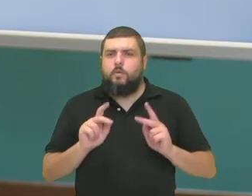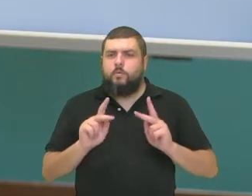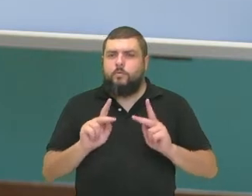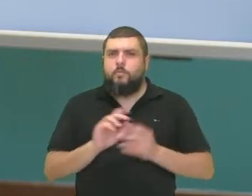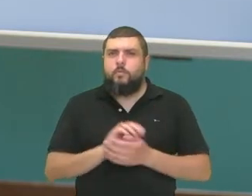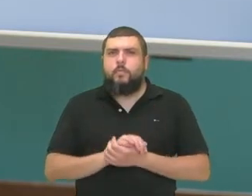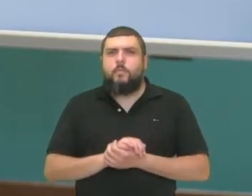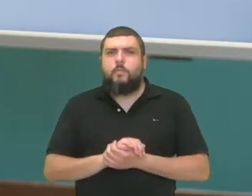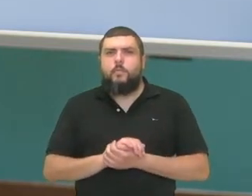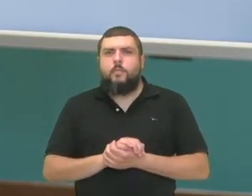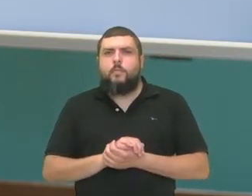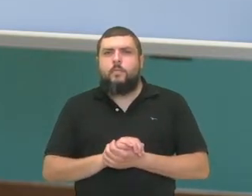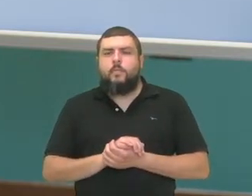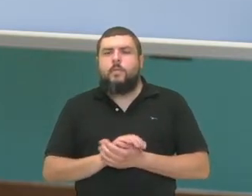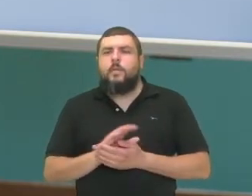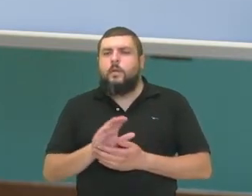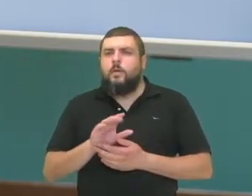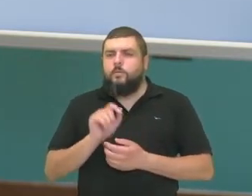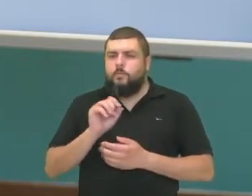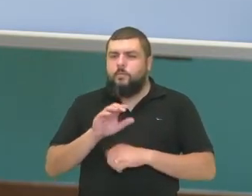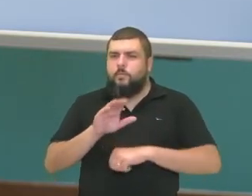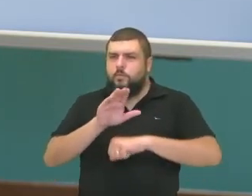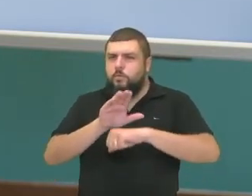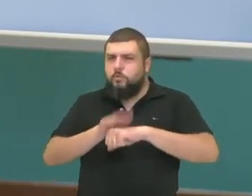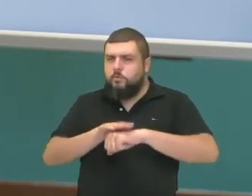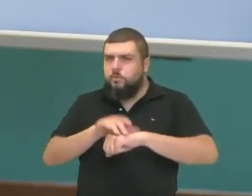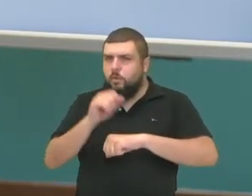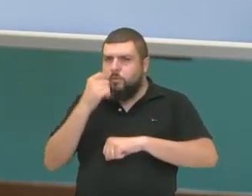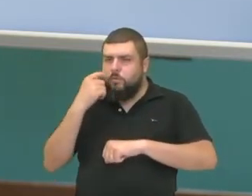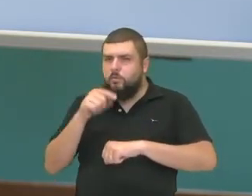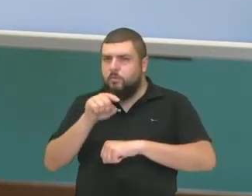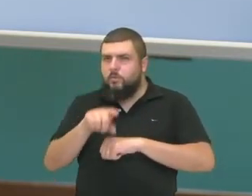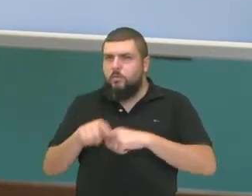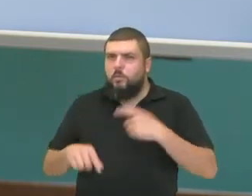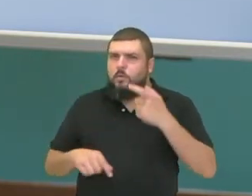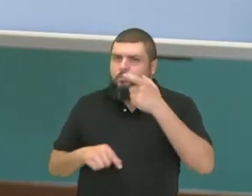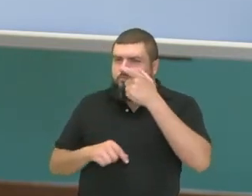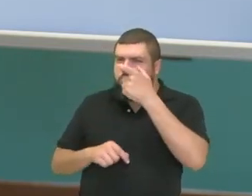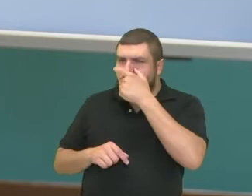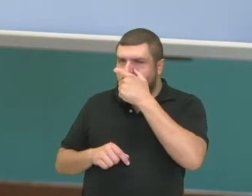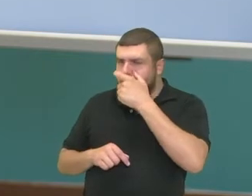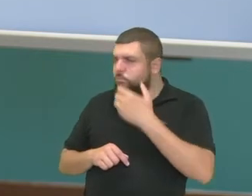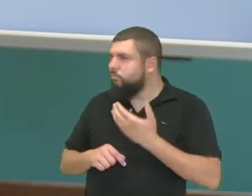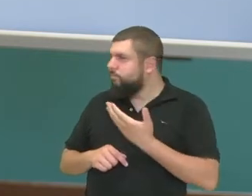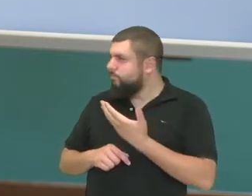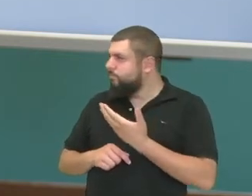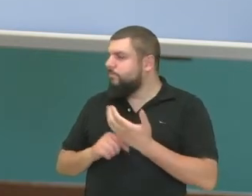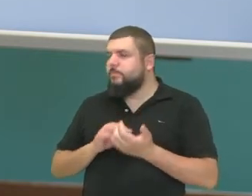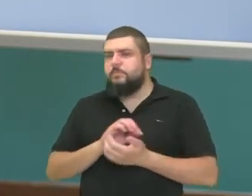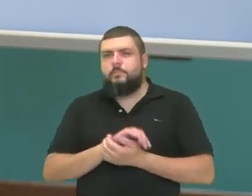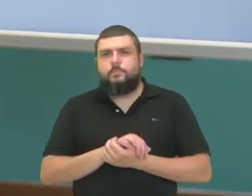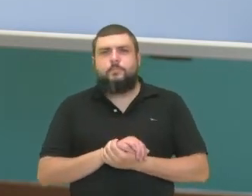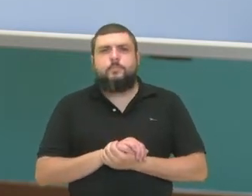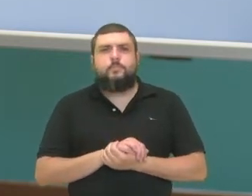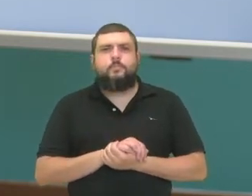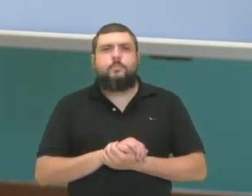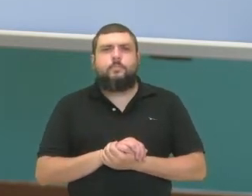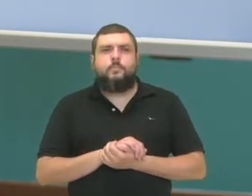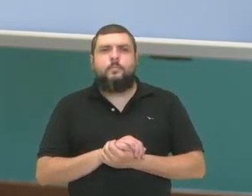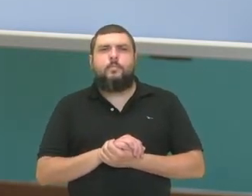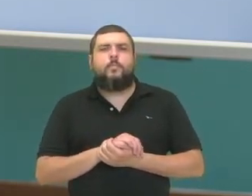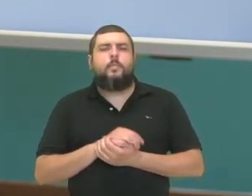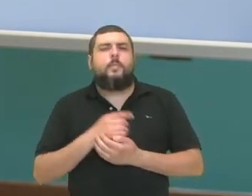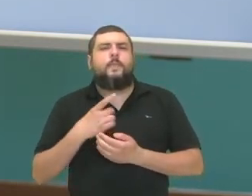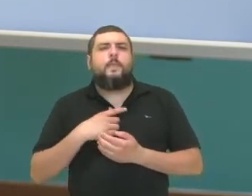dê um look. Look, professor? Visualizar? Sim, visualize aqui. Nós temos esta estrutura